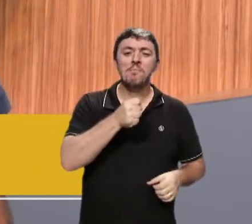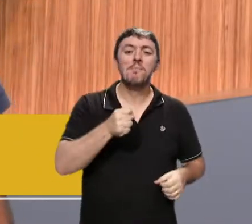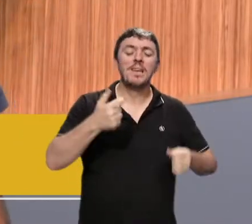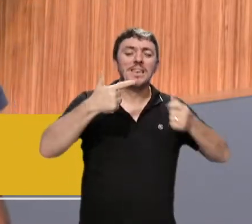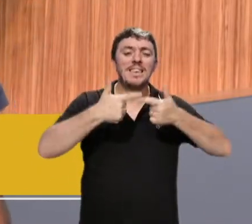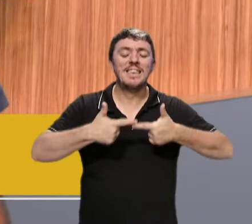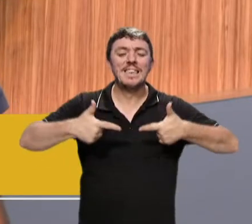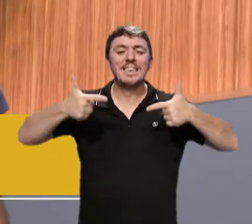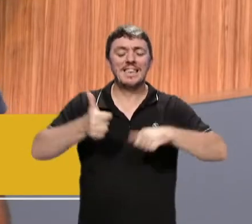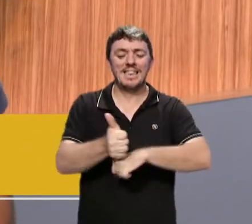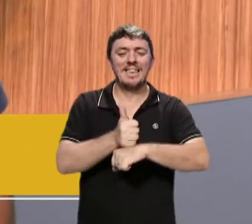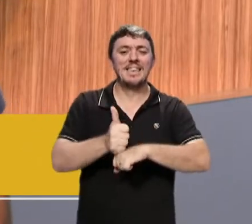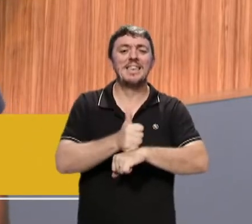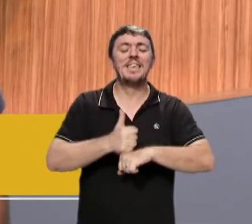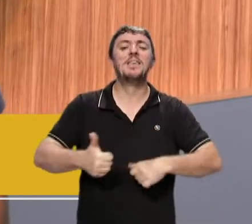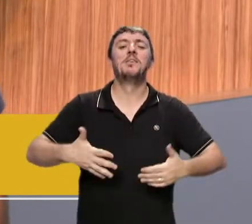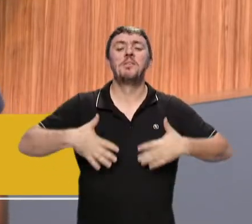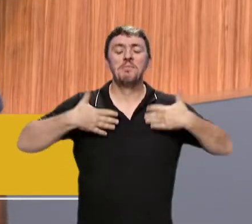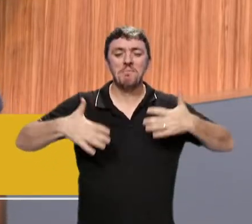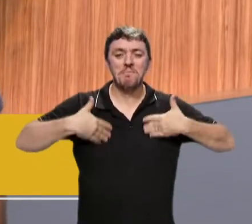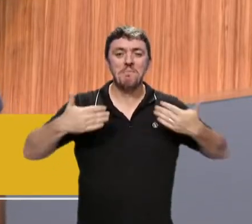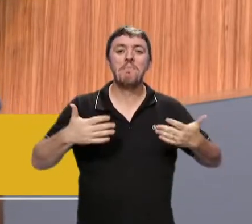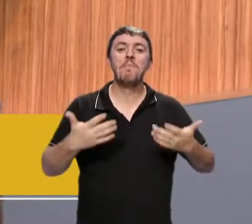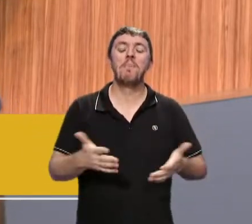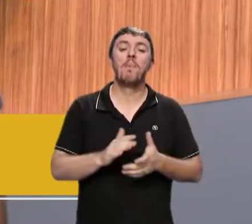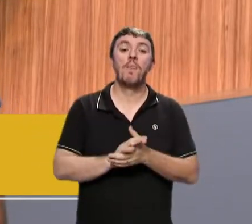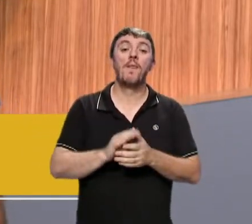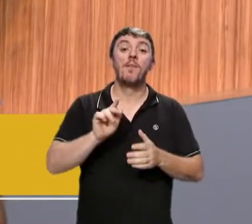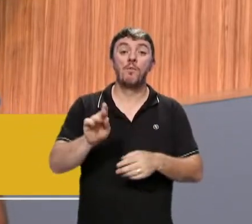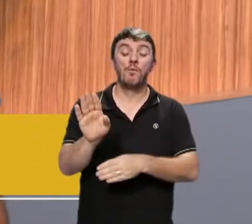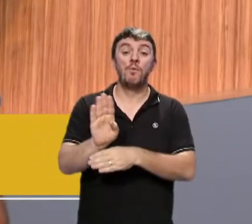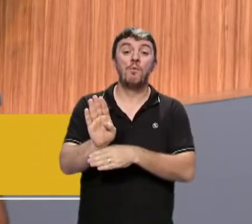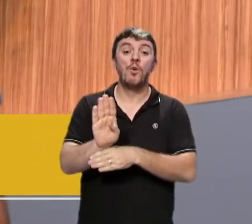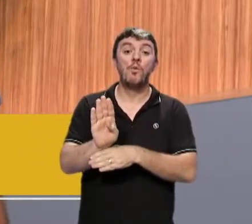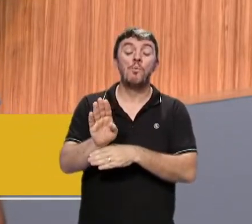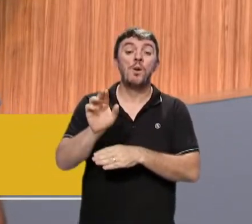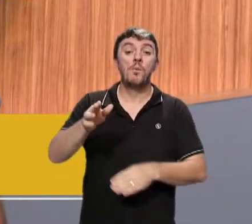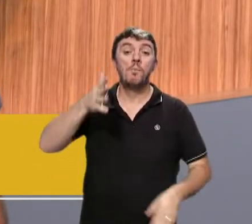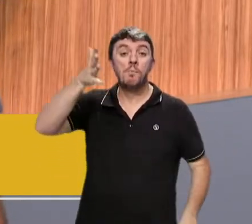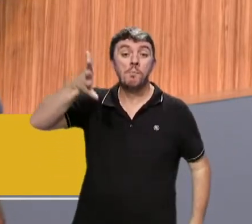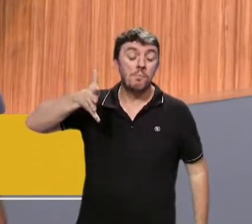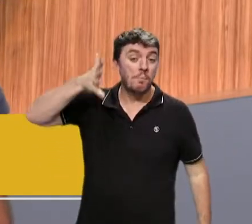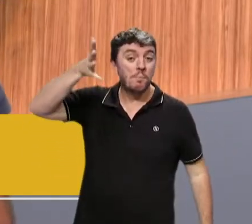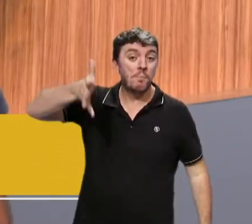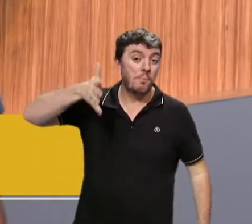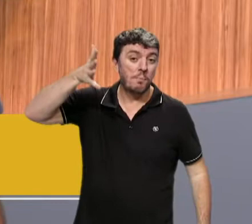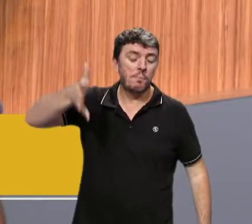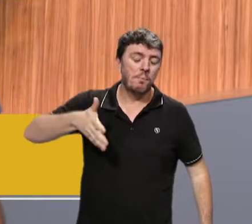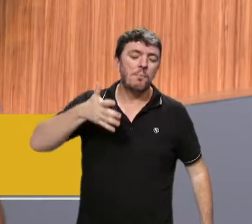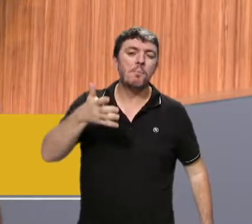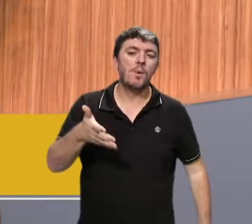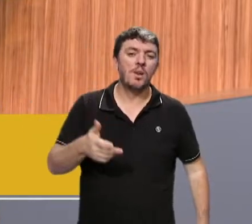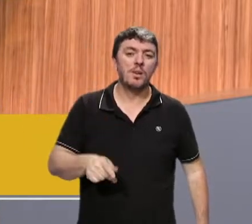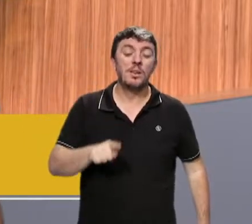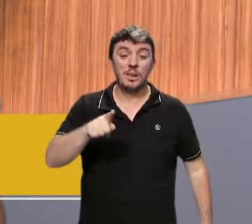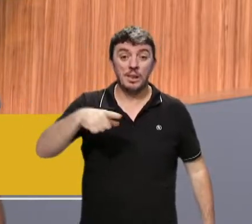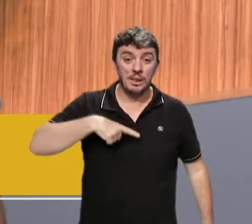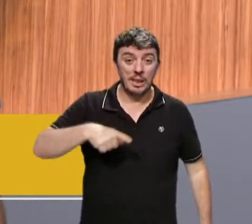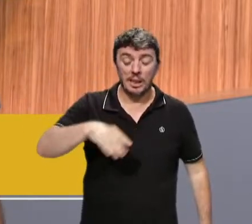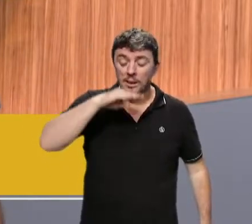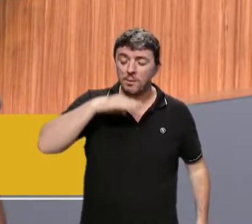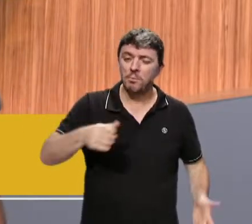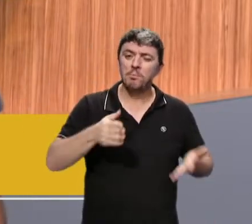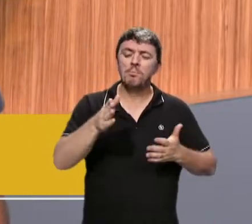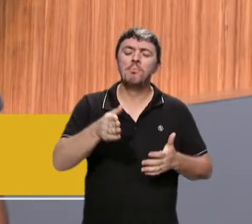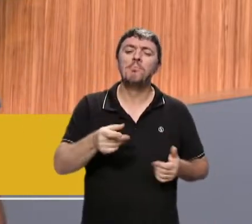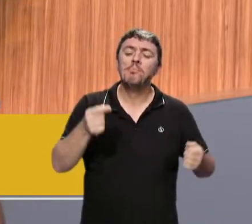eles vão explicar e contar um pouquinho sobre esse filme O Palestrante, que já está nos cinemas, tá? Você pode ir hoje à tarde assistir ao Palestrante, que é super